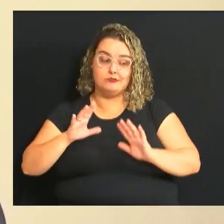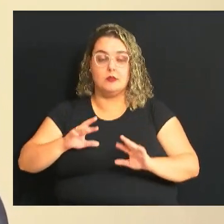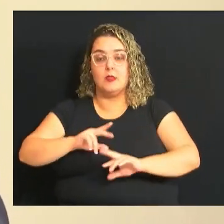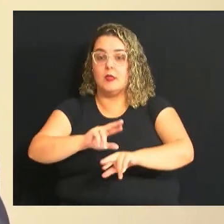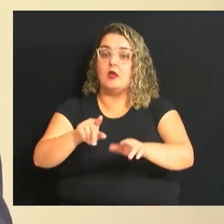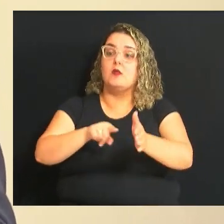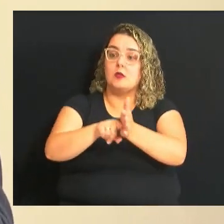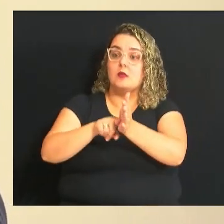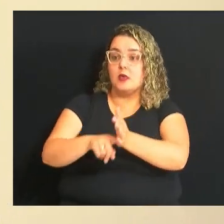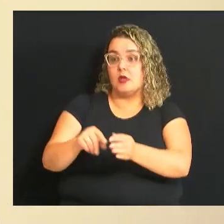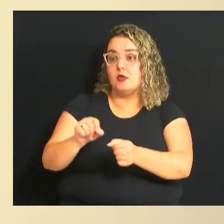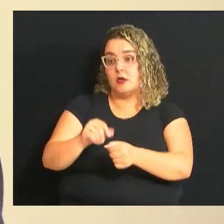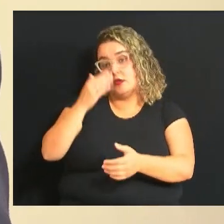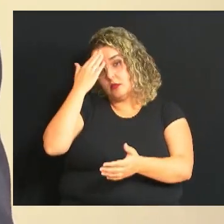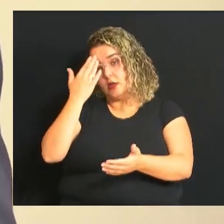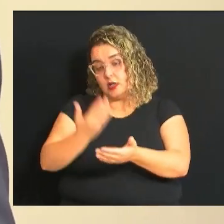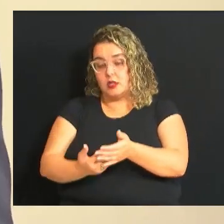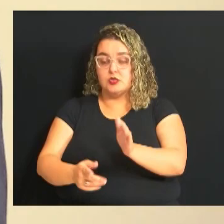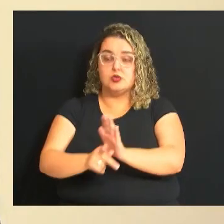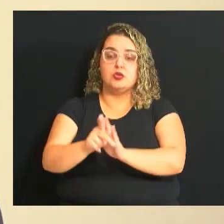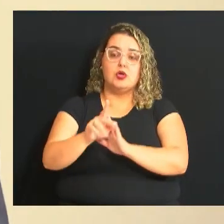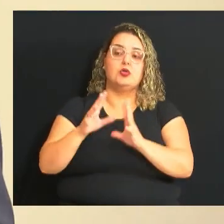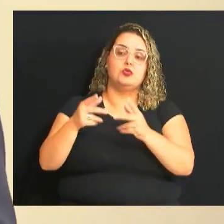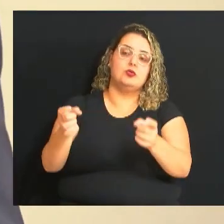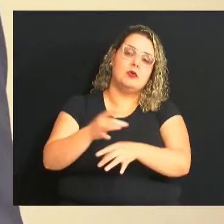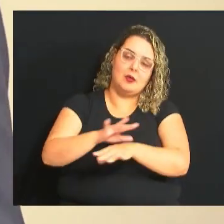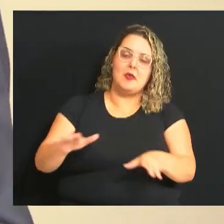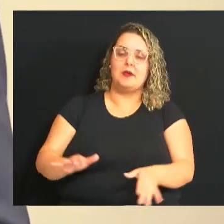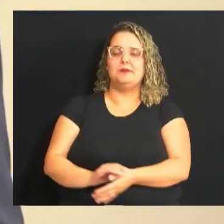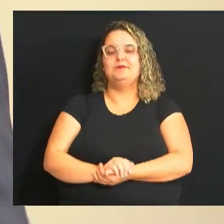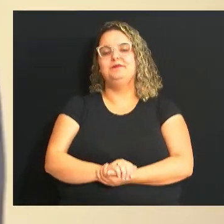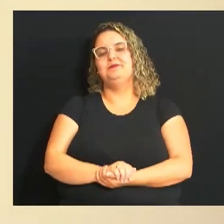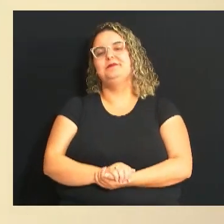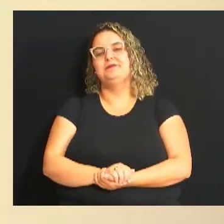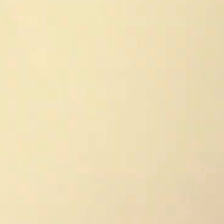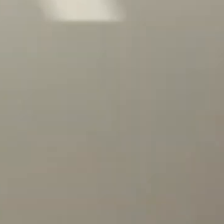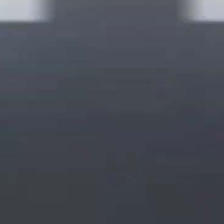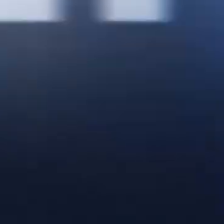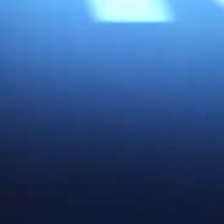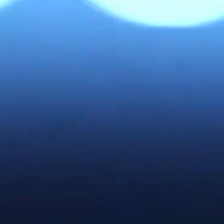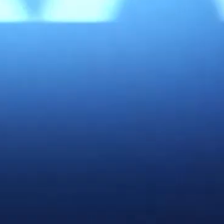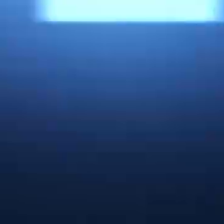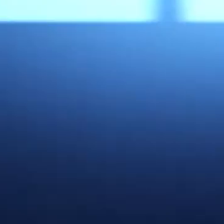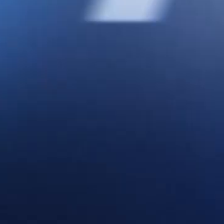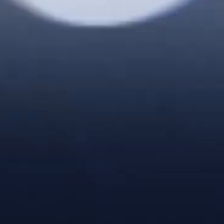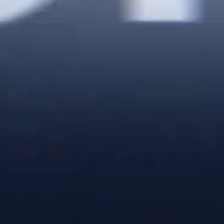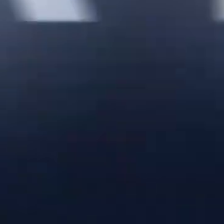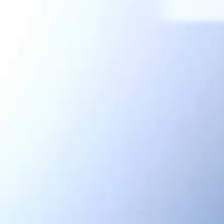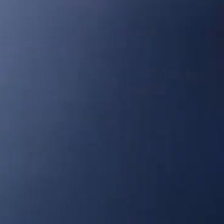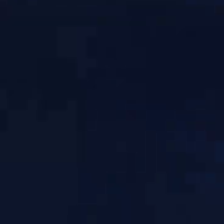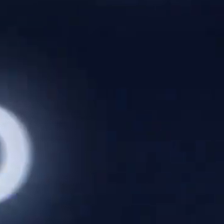existem uma série de perguntas que são feitas eu acredito que com esse projeto tudo isso era assinado